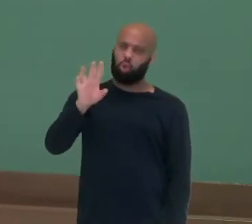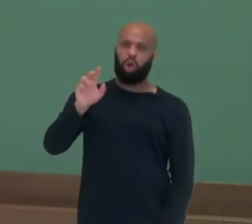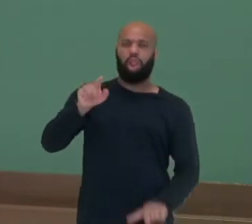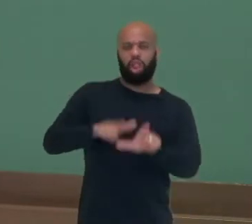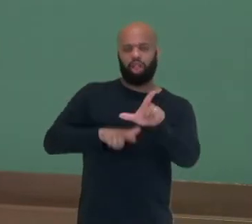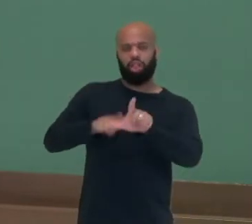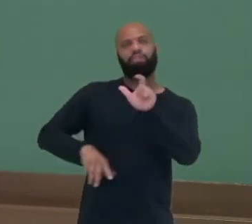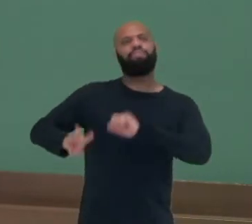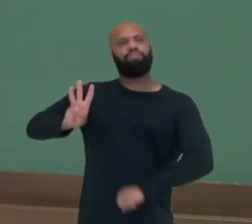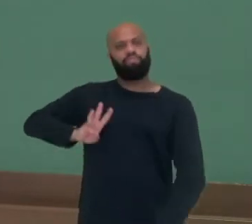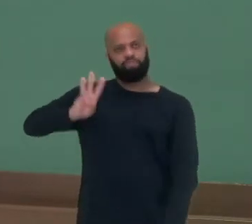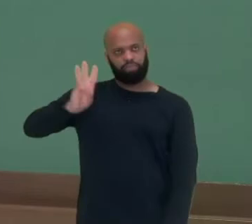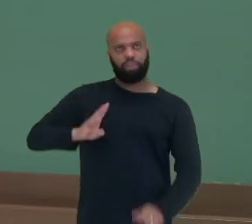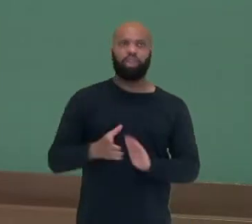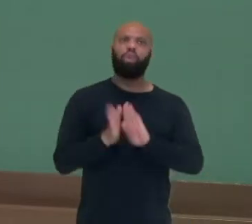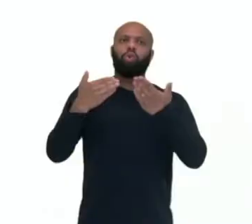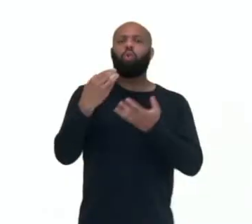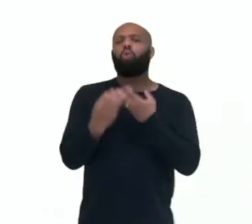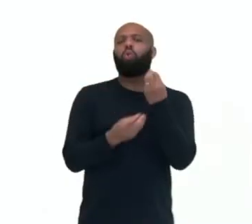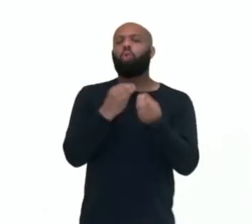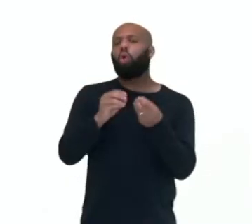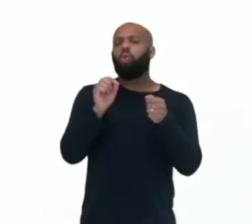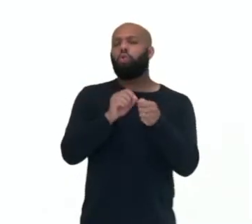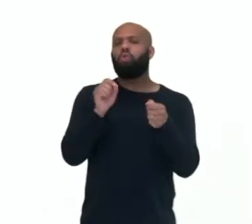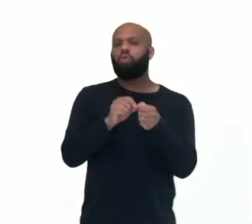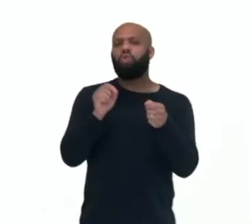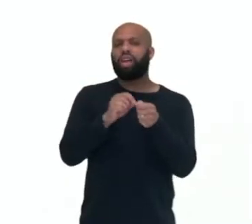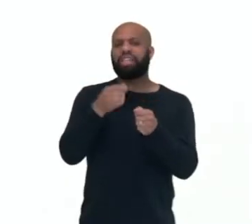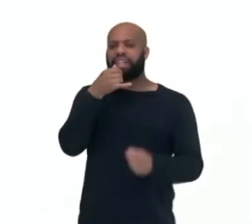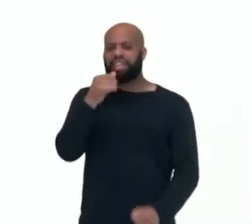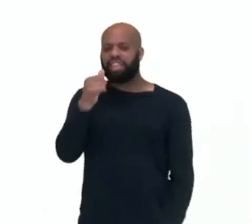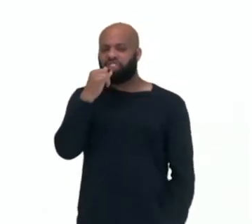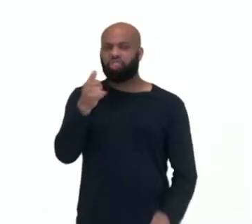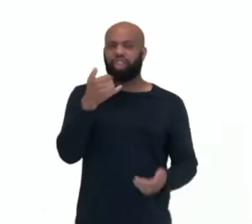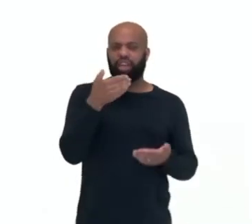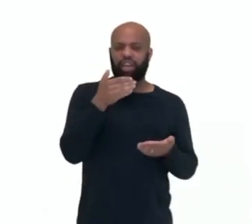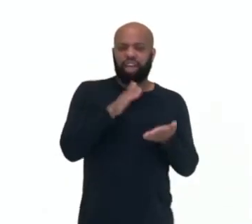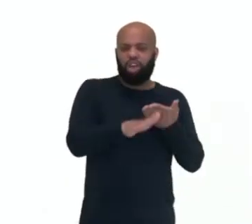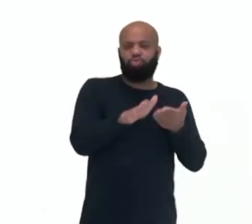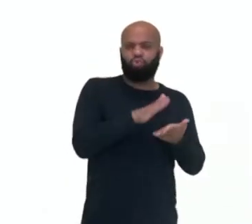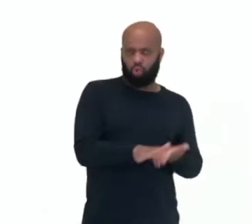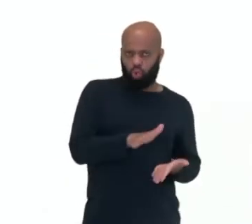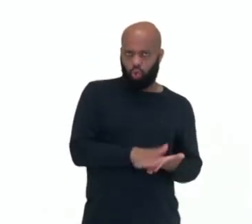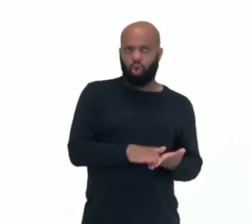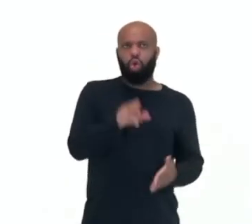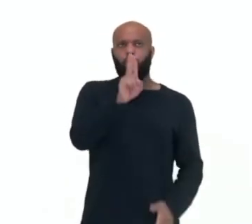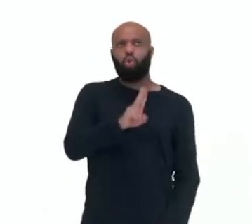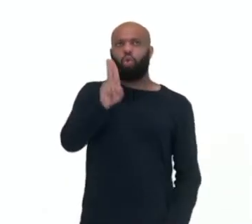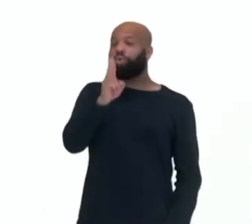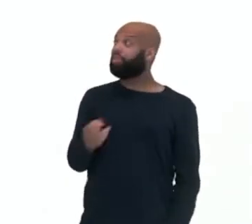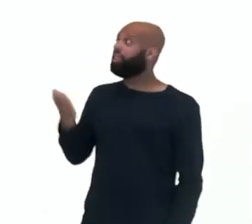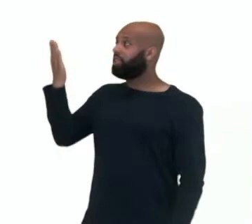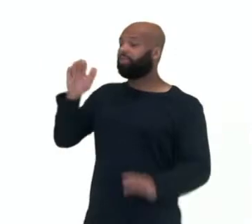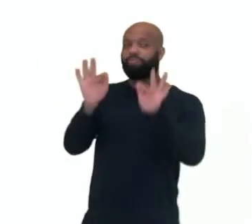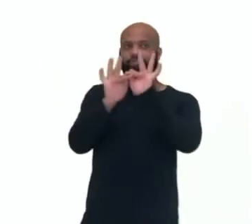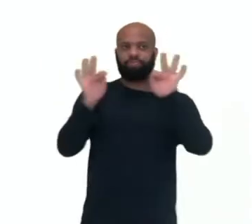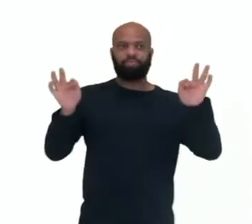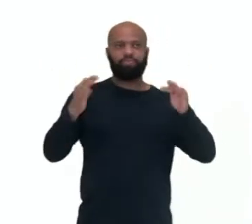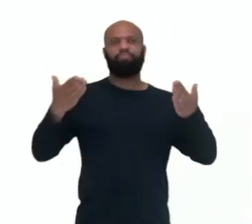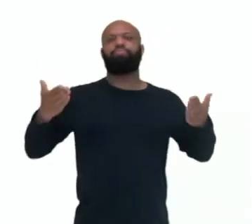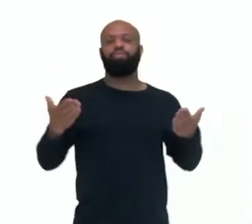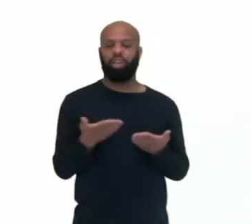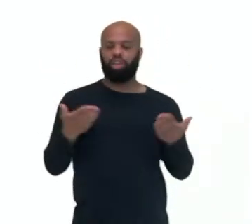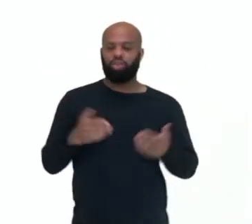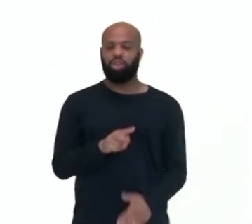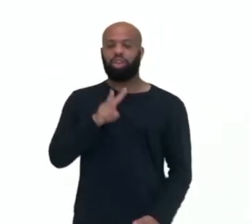equipamento. Para calcular o consumo de energia gasto, nós temos que usar a seguinte fórmula. Agora nós